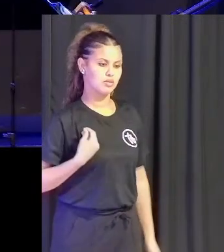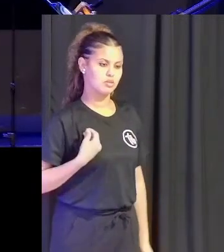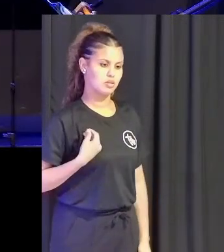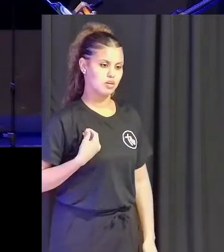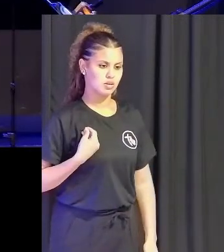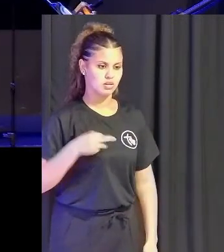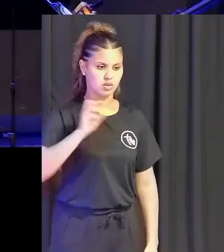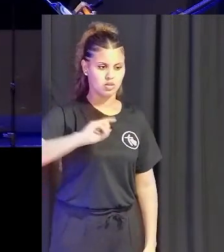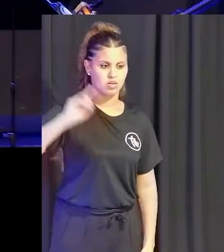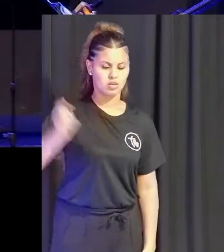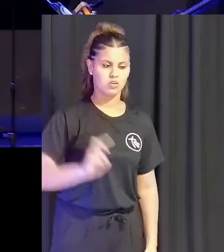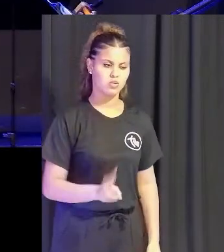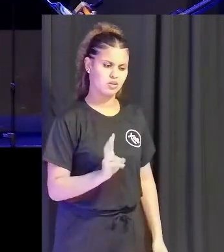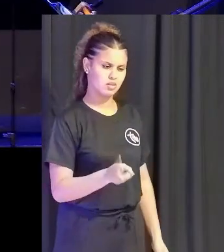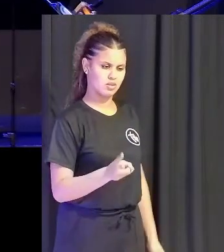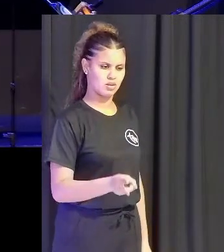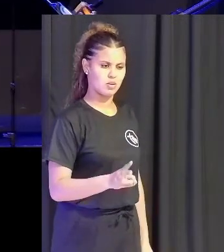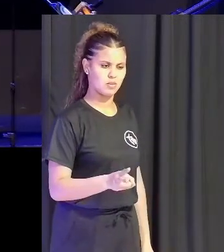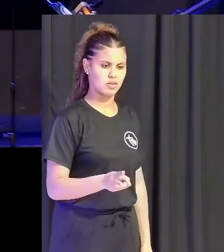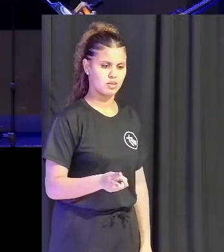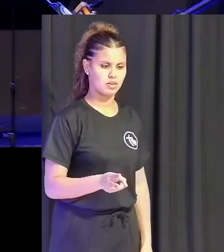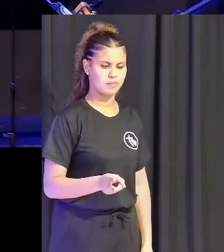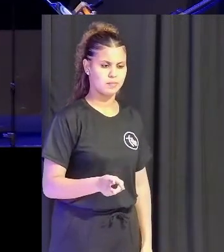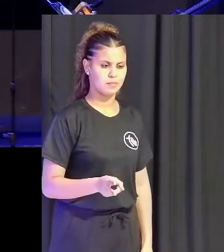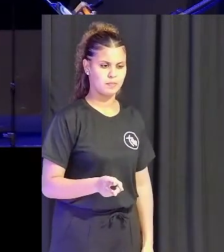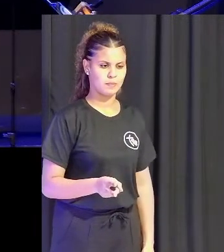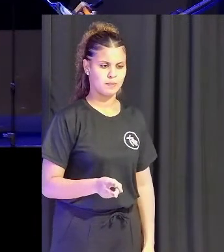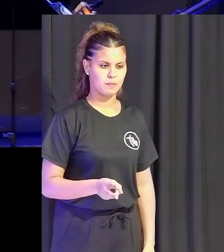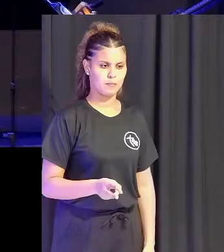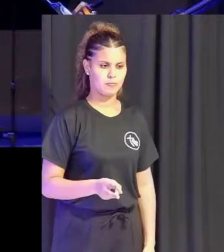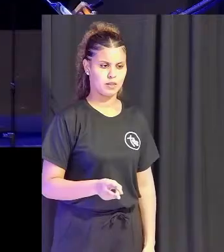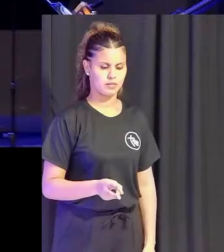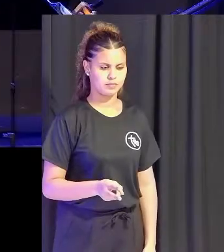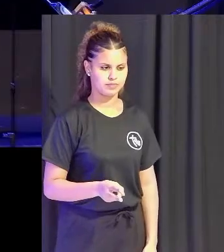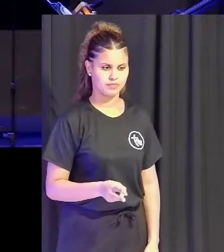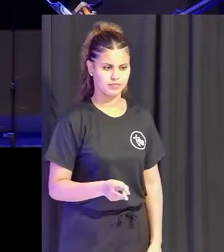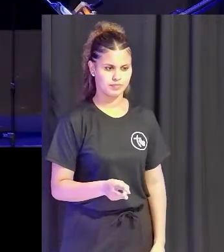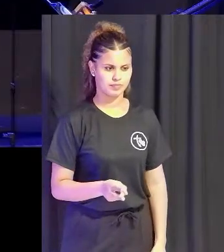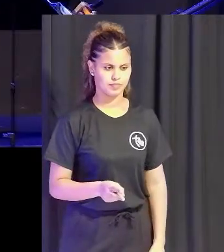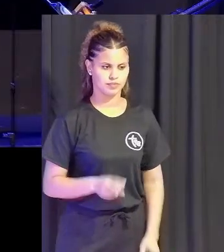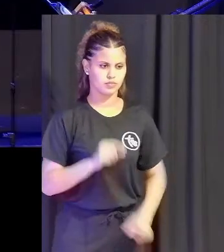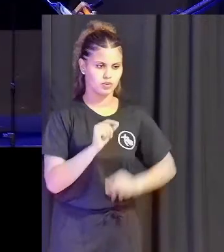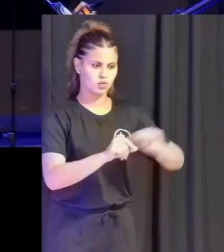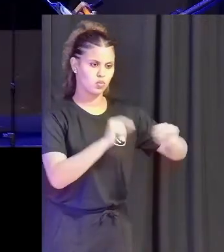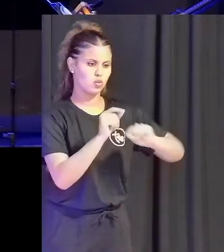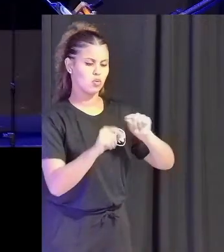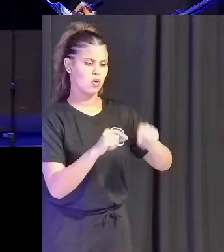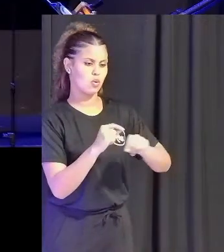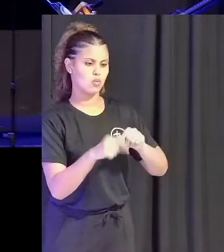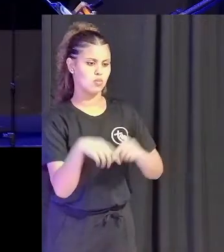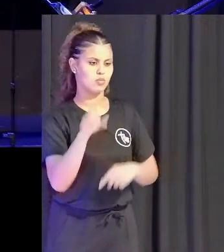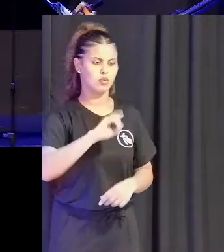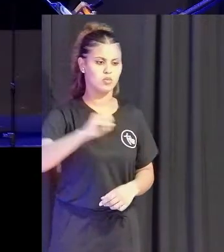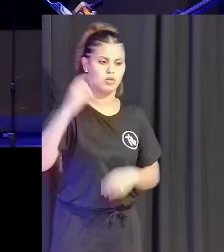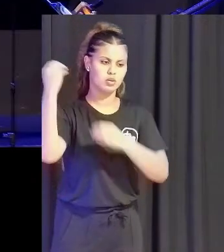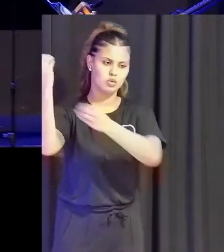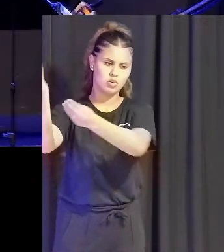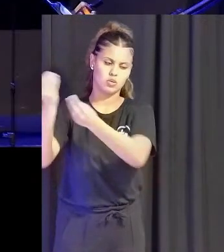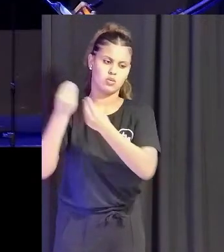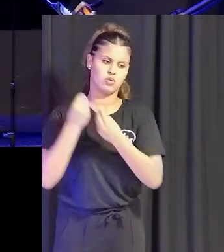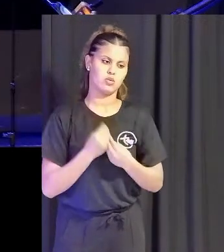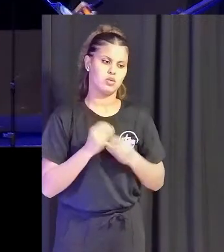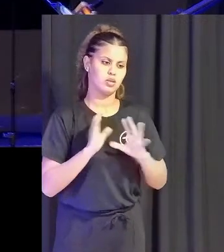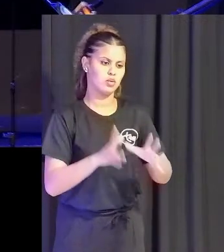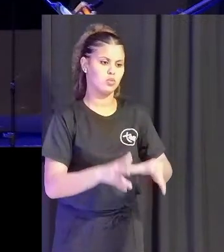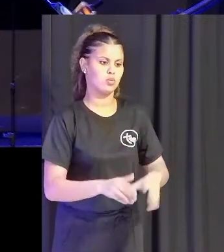Deus provejou para as suas necessidades, dando o alimento do céu. Isso